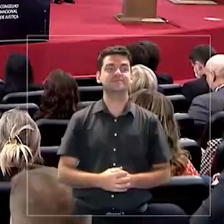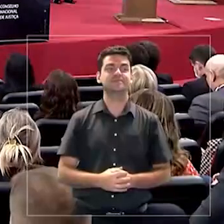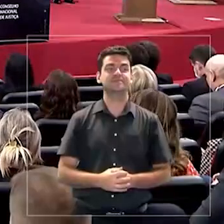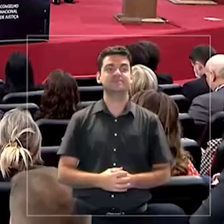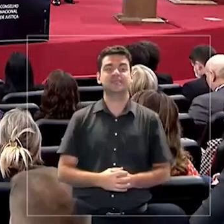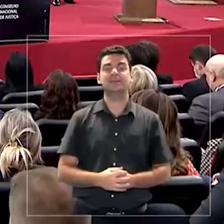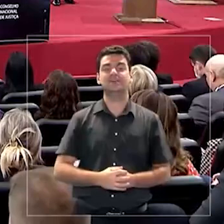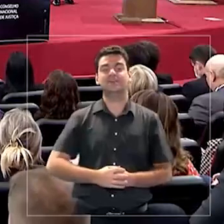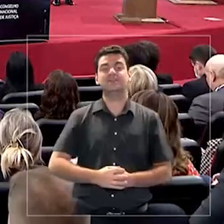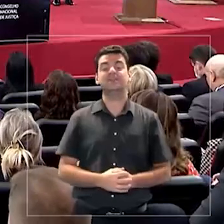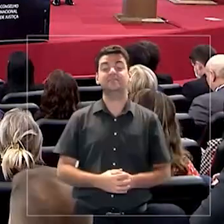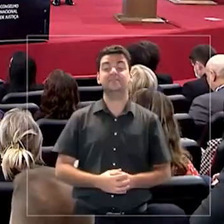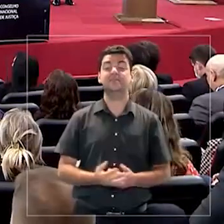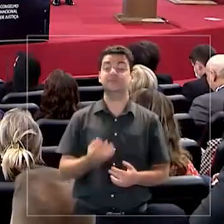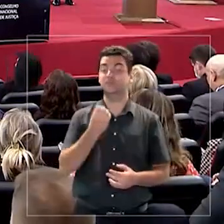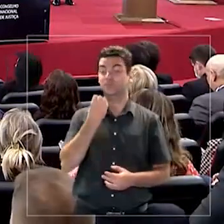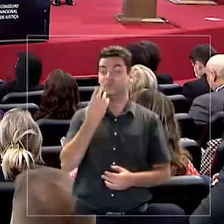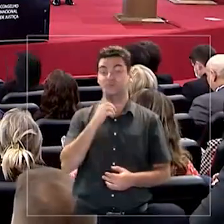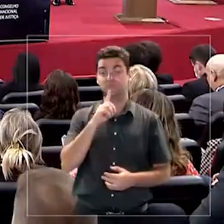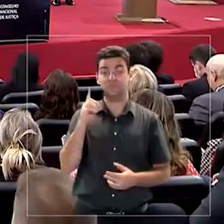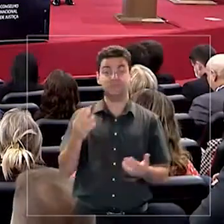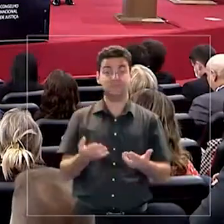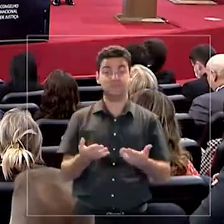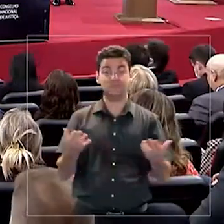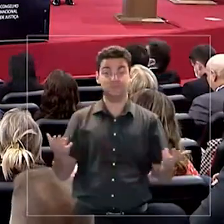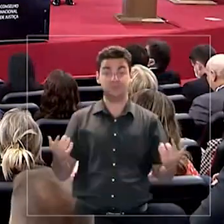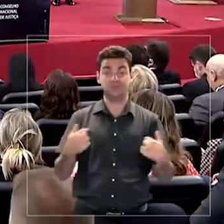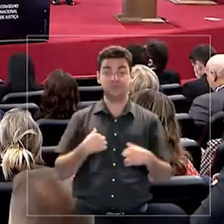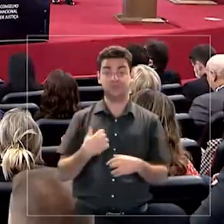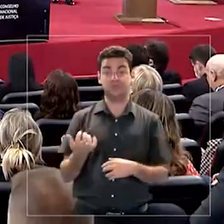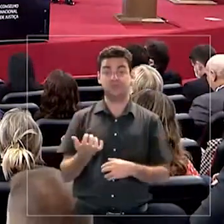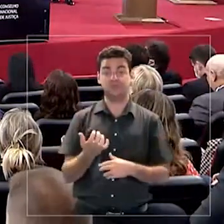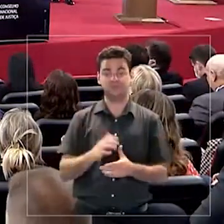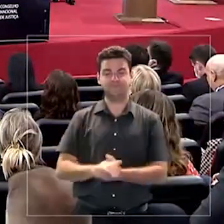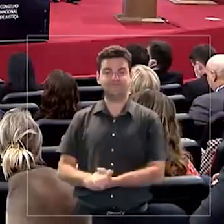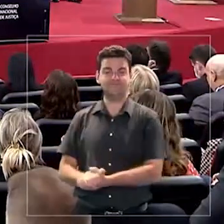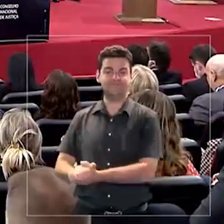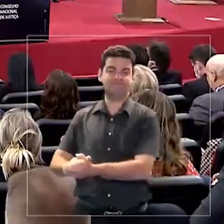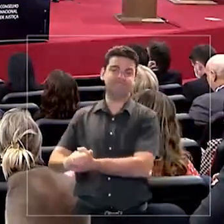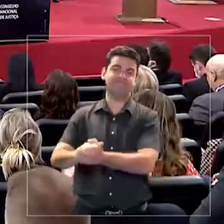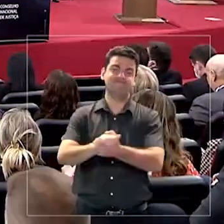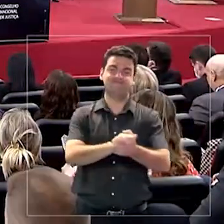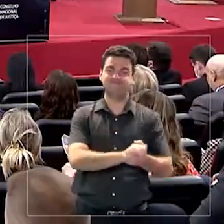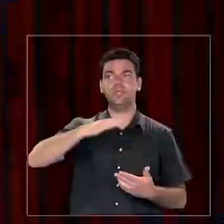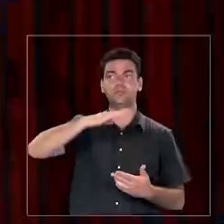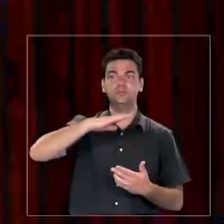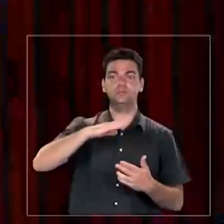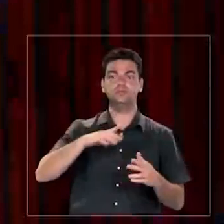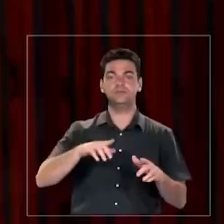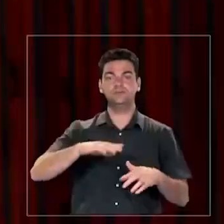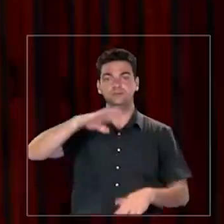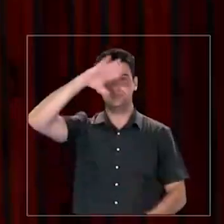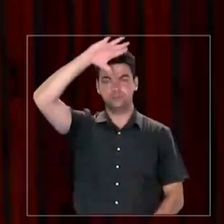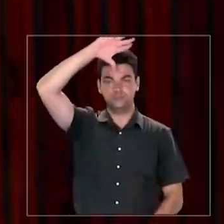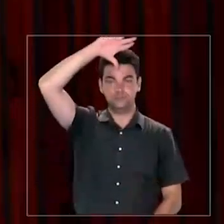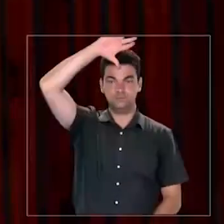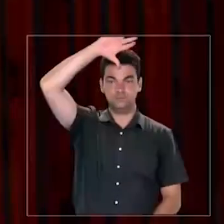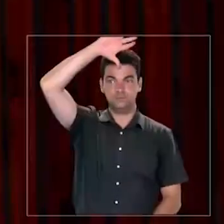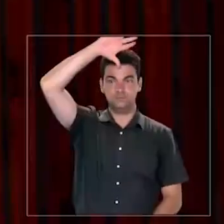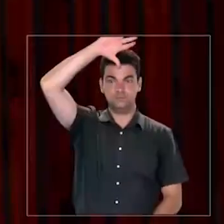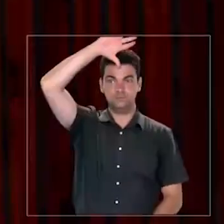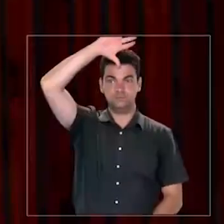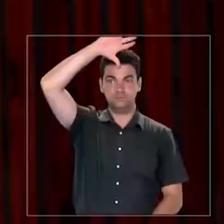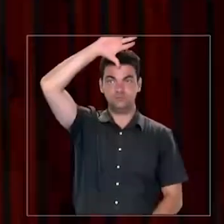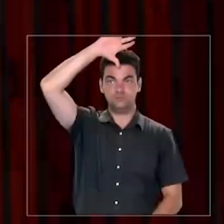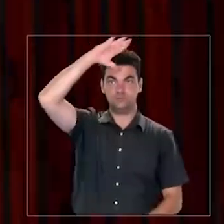durante o décimo sexto Encontro Nacional do Poder Judiciário a presidente do Superior Tribunal de Justiça Ministra Maria Teresa de Assis